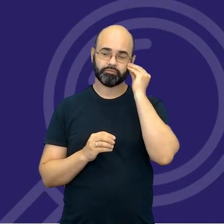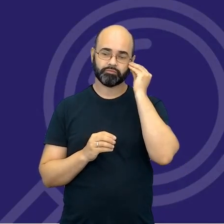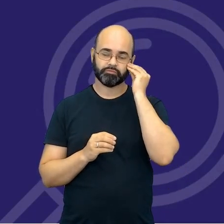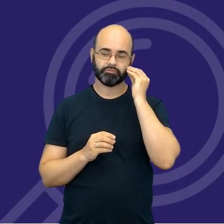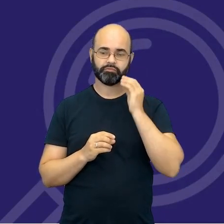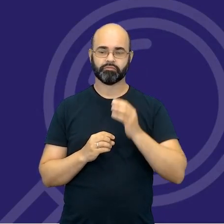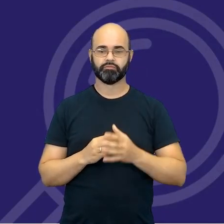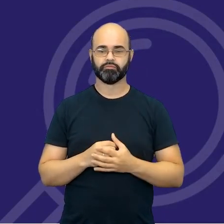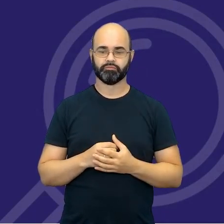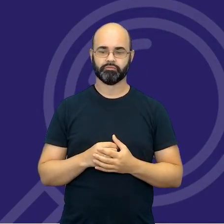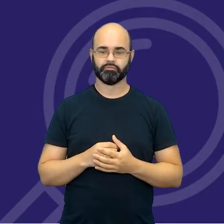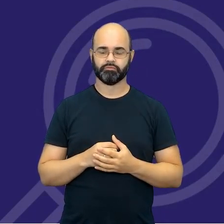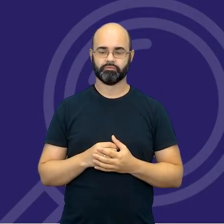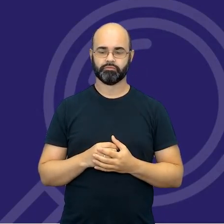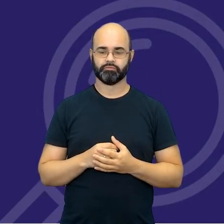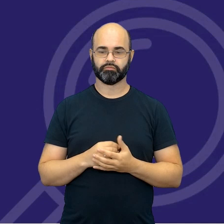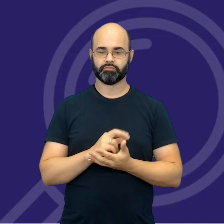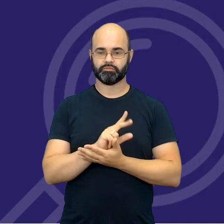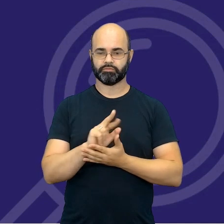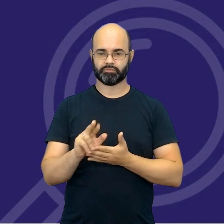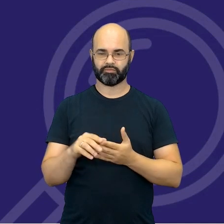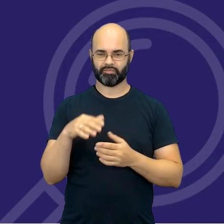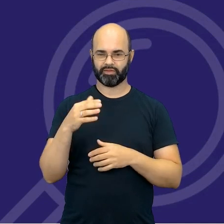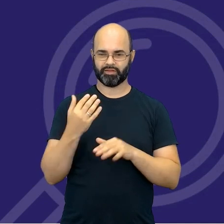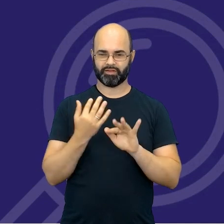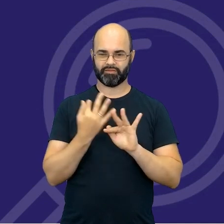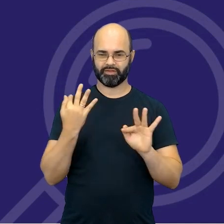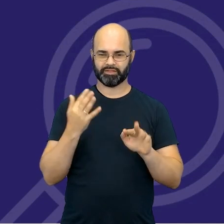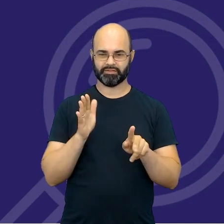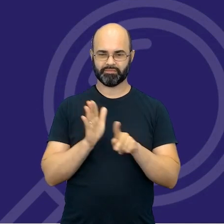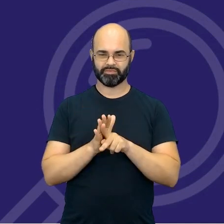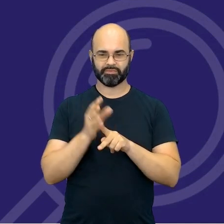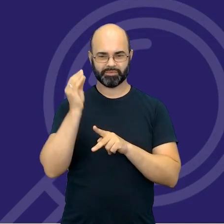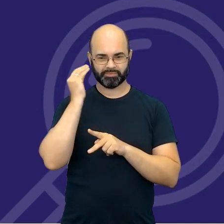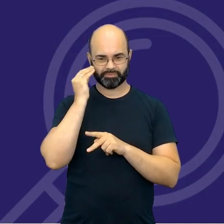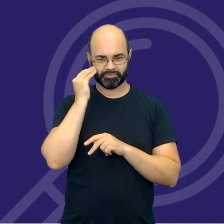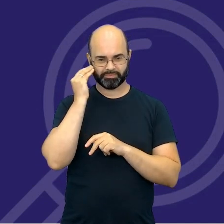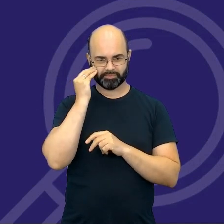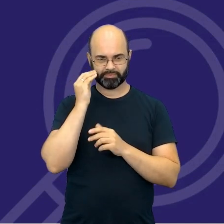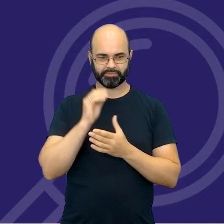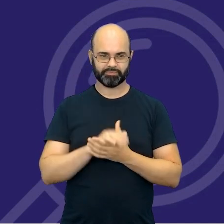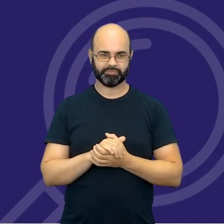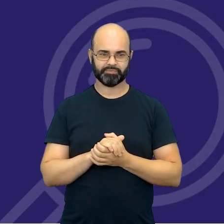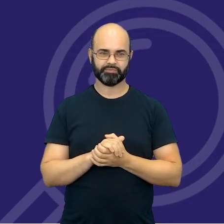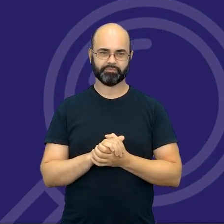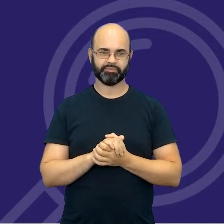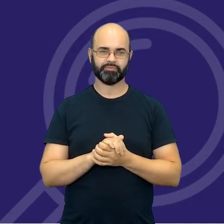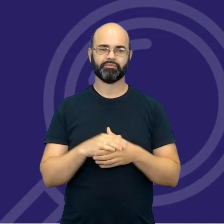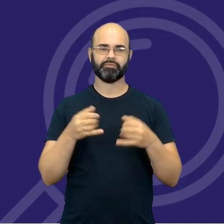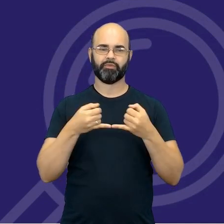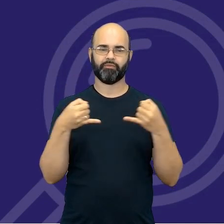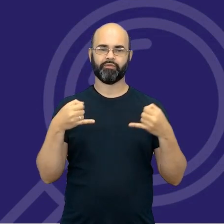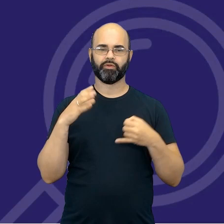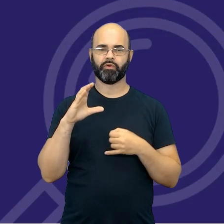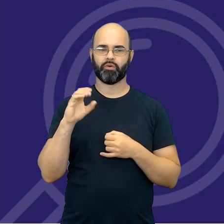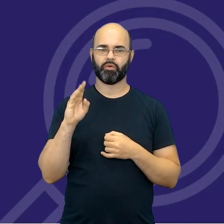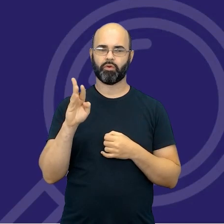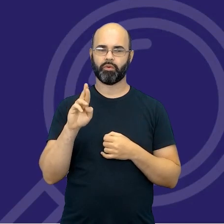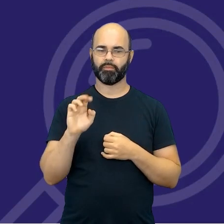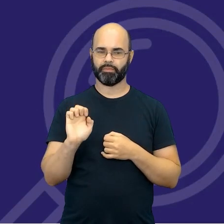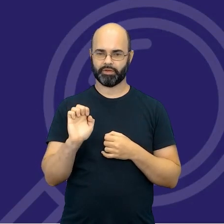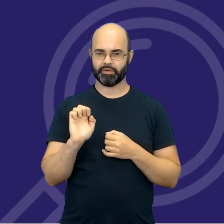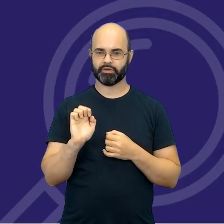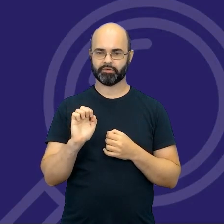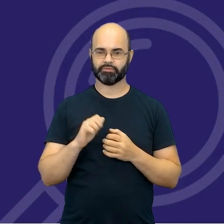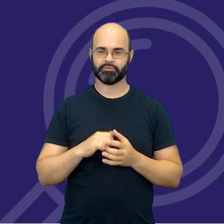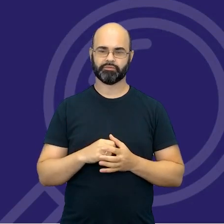essas características físicas aí, né? O fio de cobre, o prego e a bateria que ele sugere,